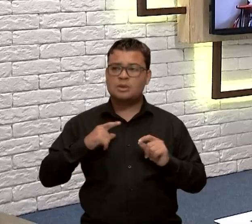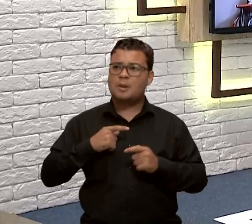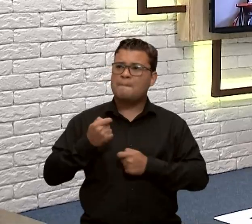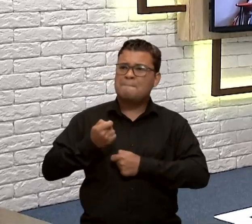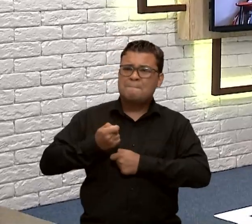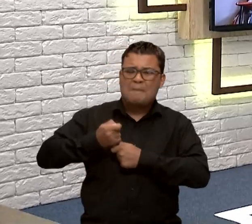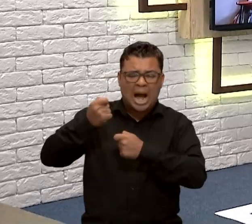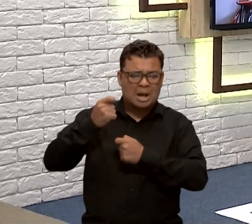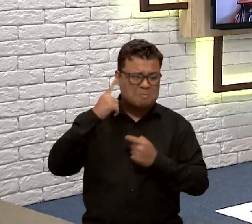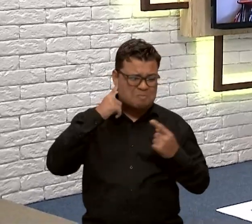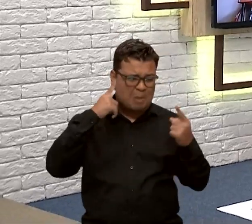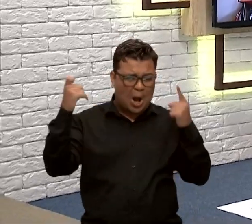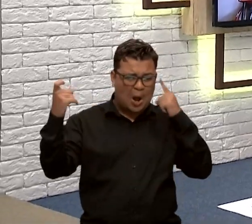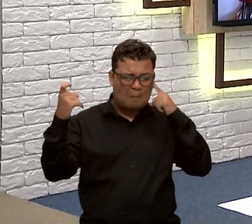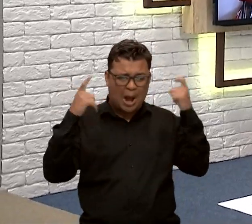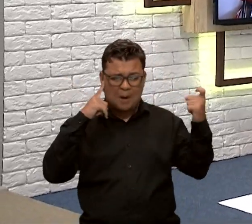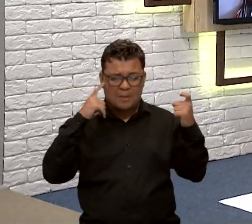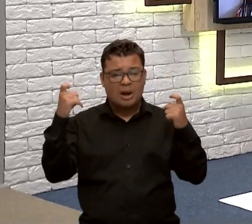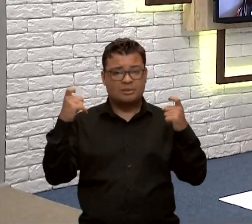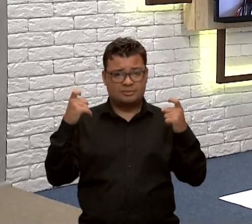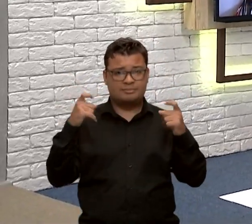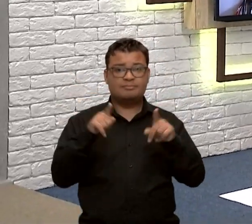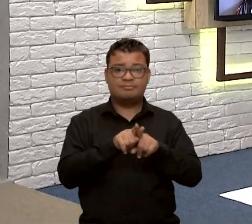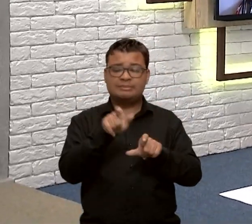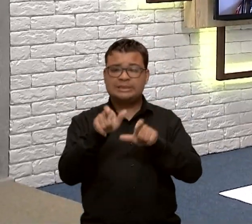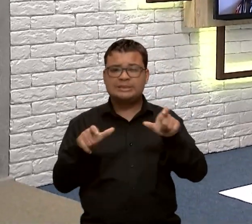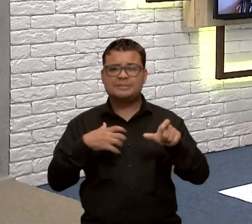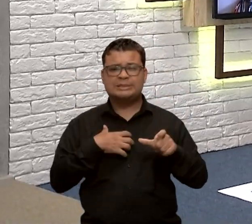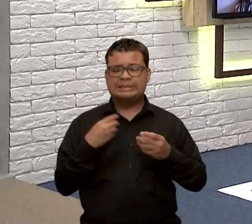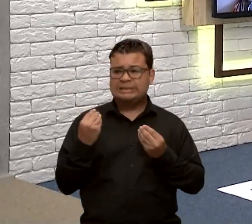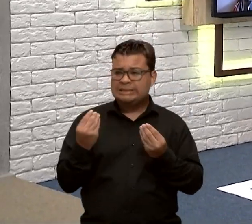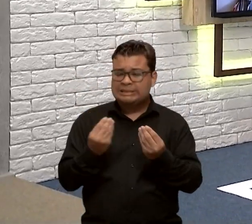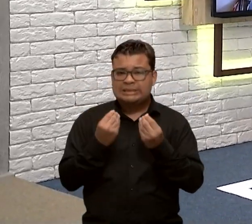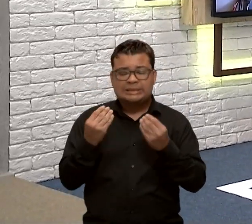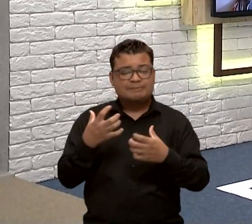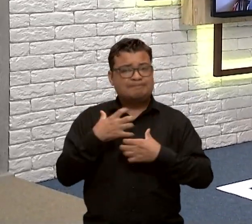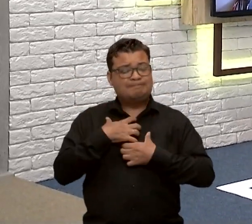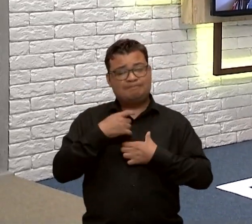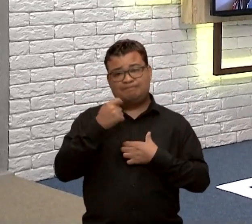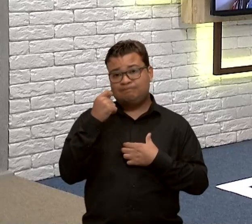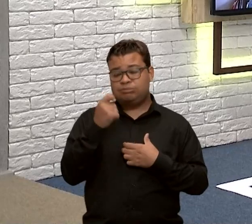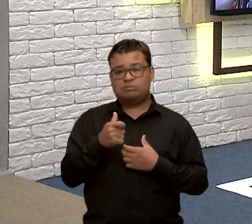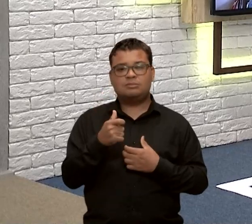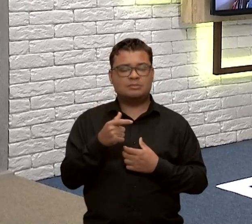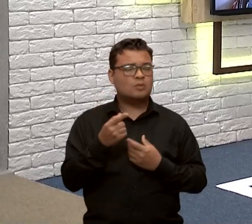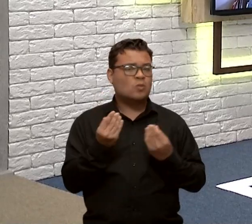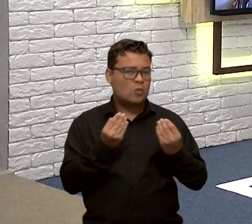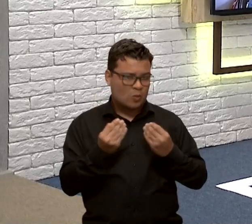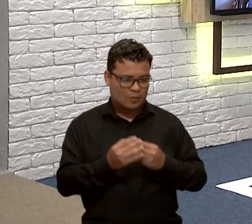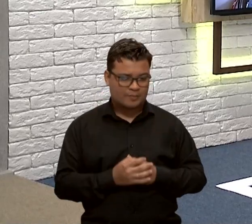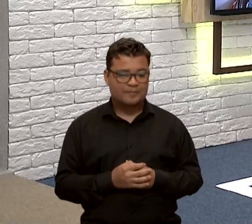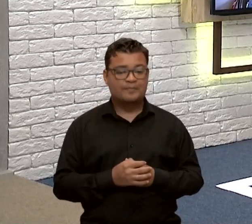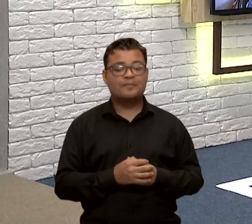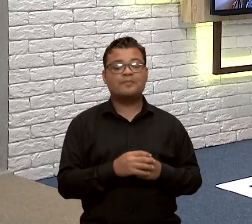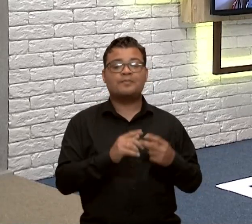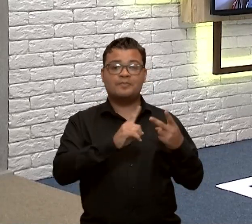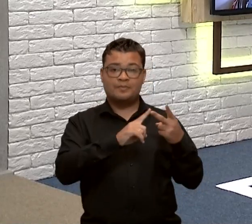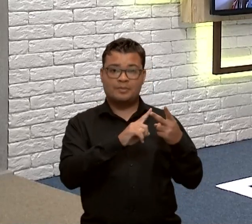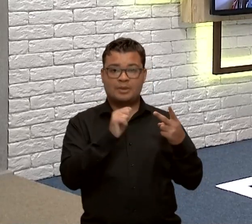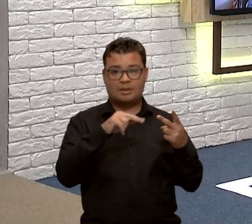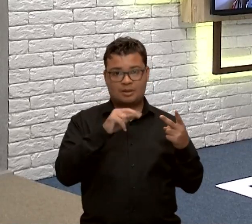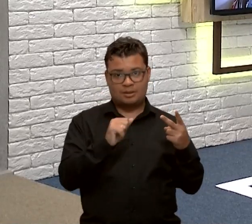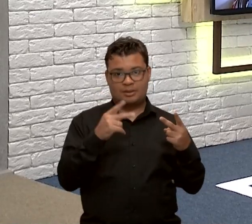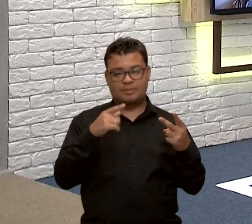sons estrondosos e a audição de pessoas hipersensíveis. A primeira convidada é a Ana Paula Barros, jornalista